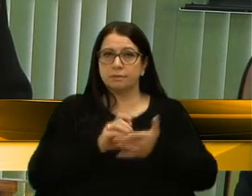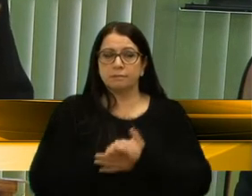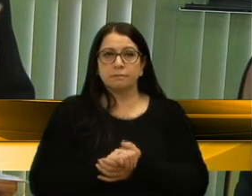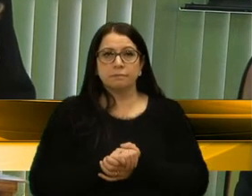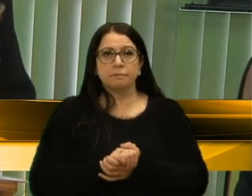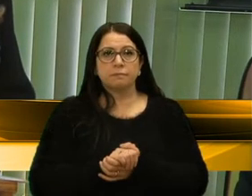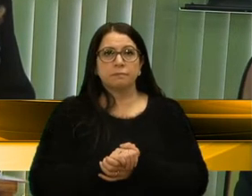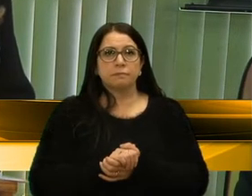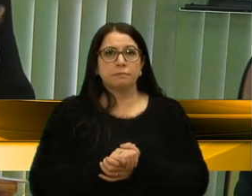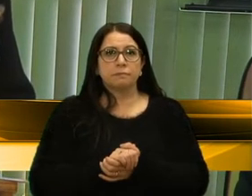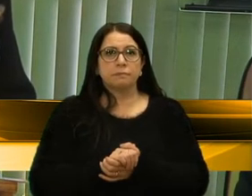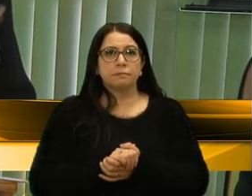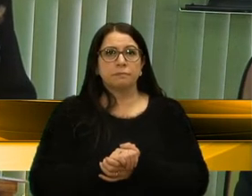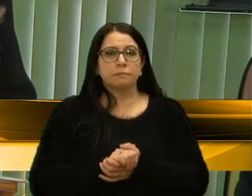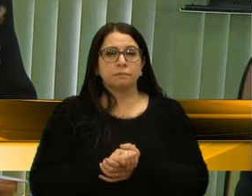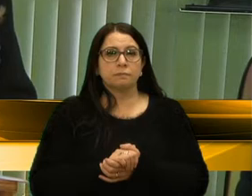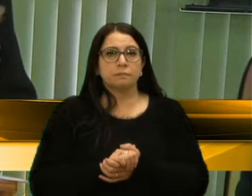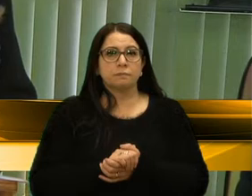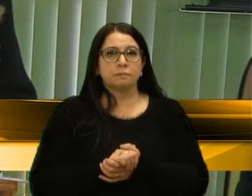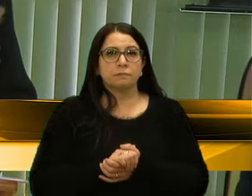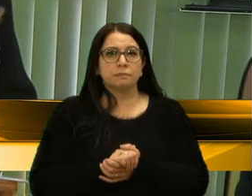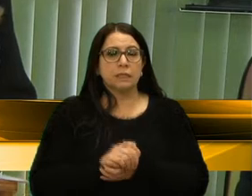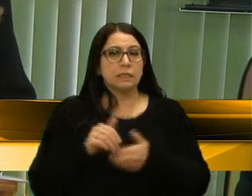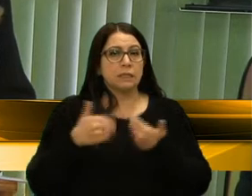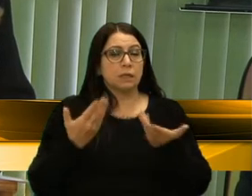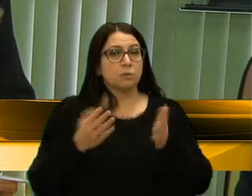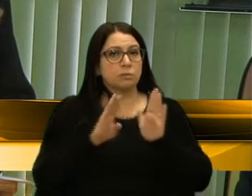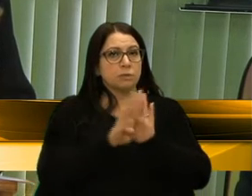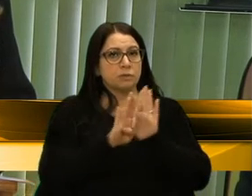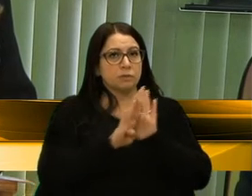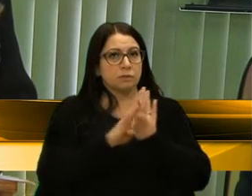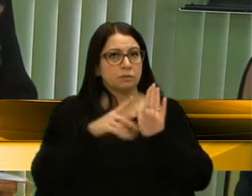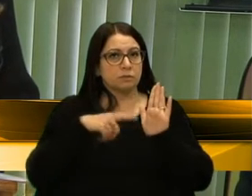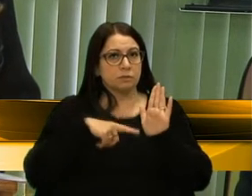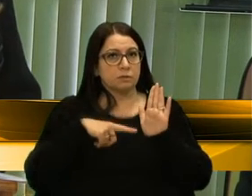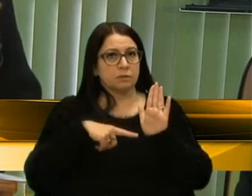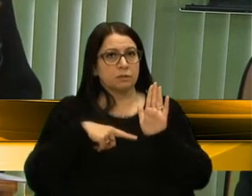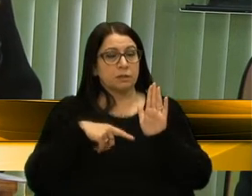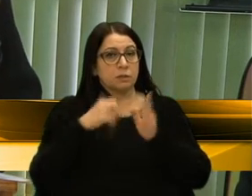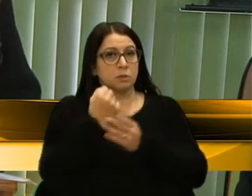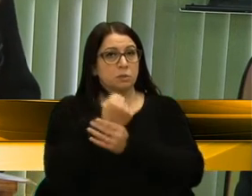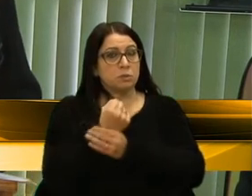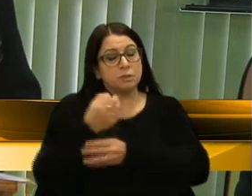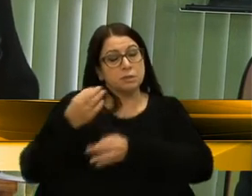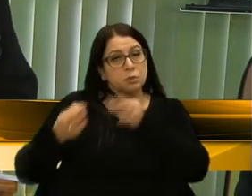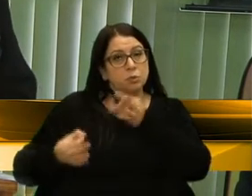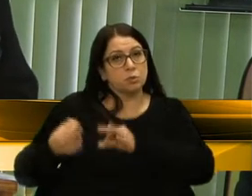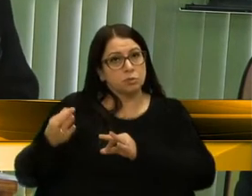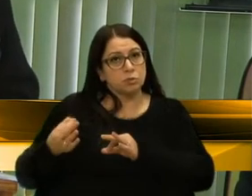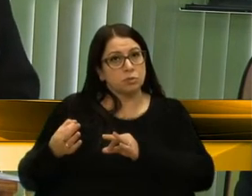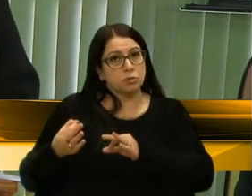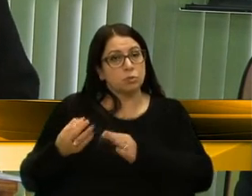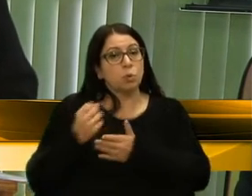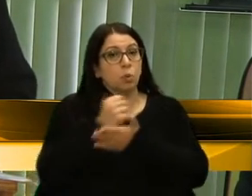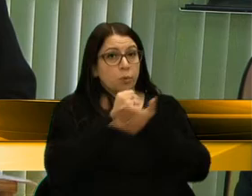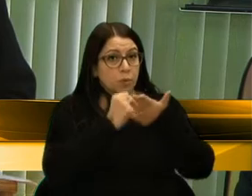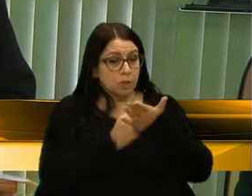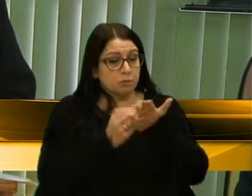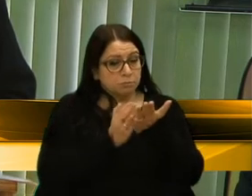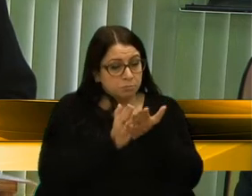né? Então, os benefícios é que a gente tem segurança jurídica, o contrato está